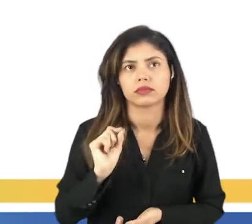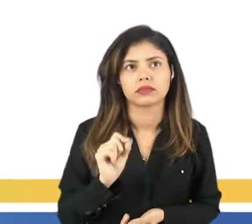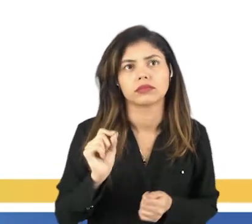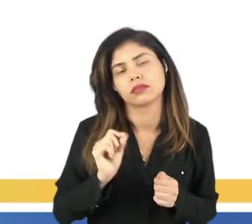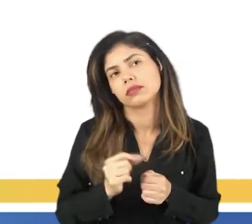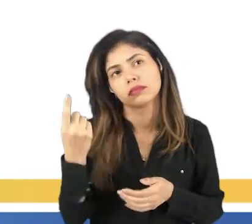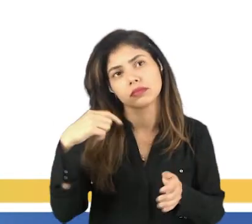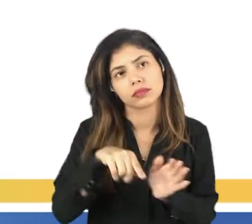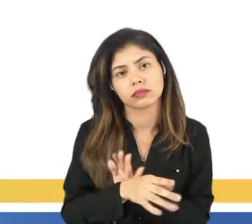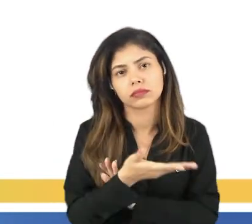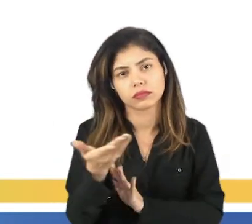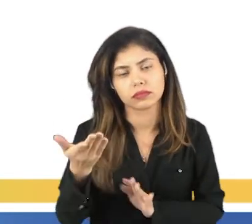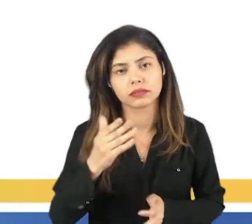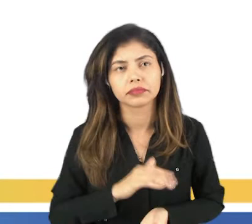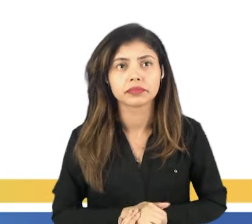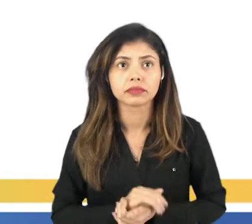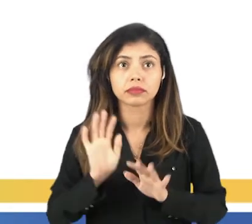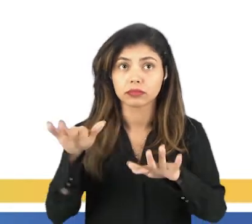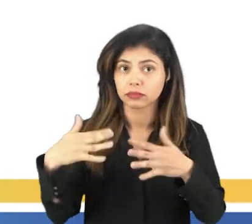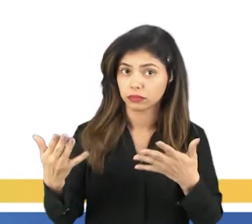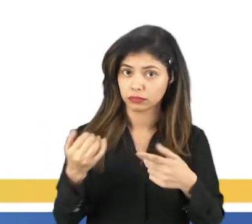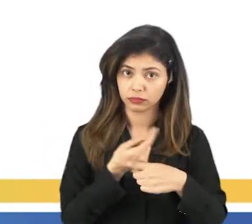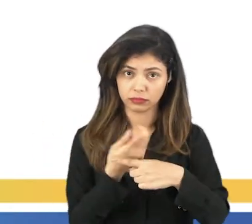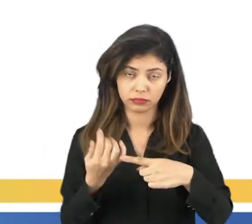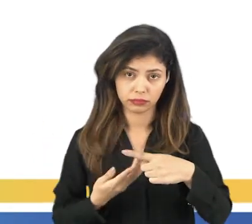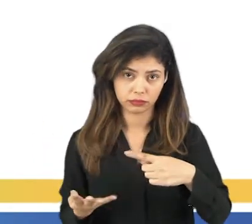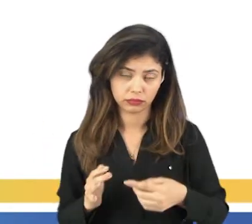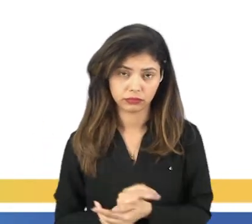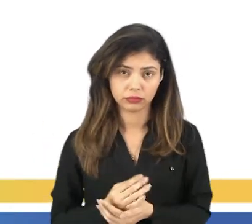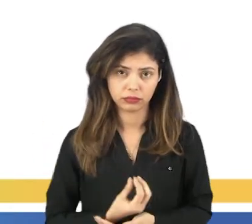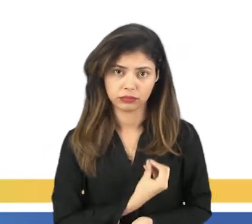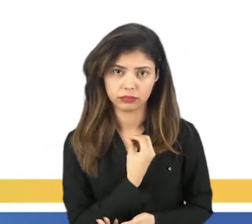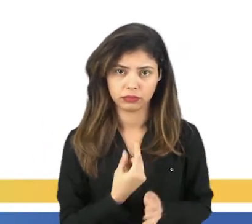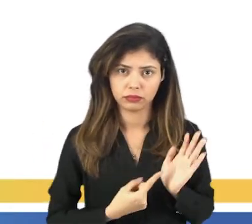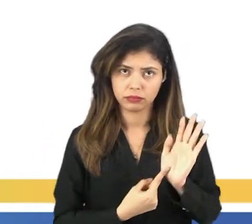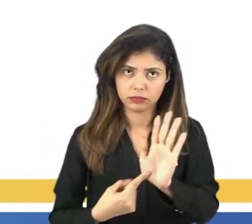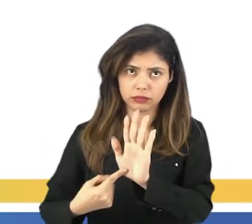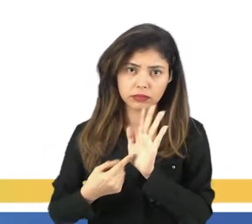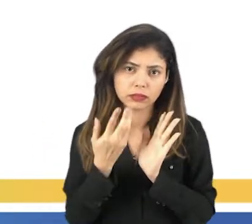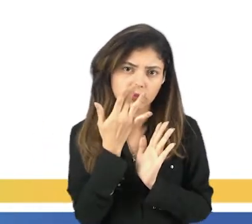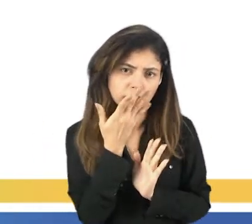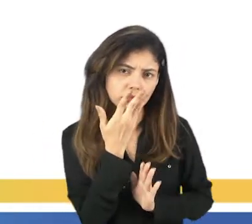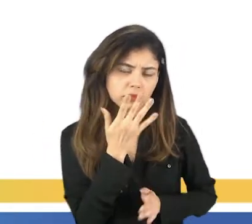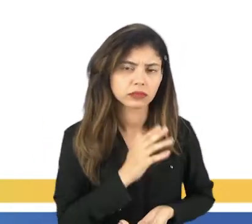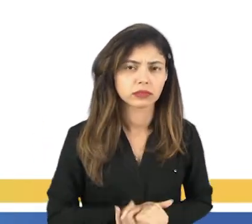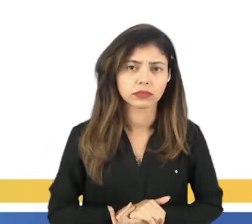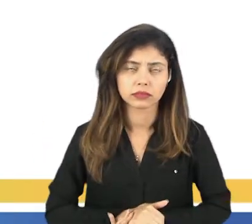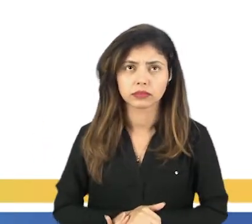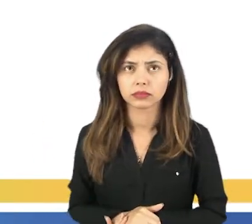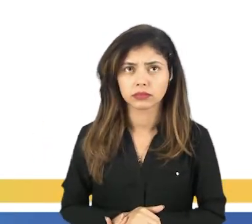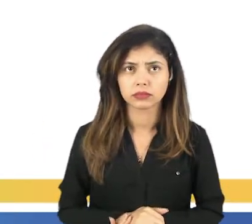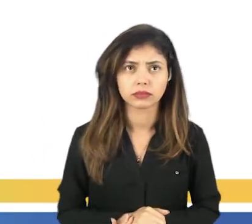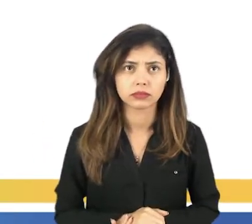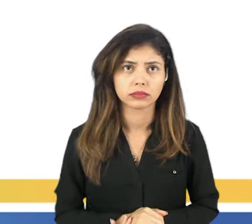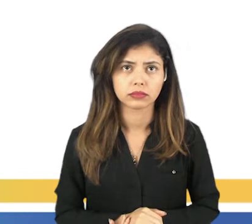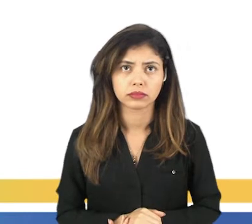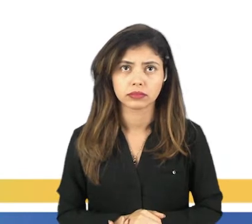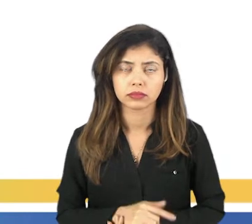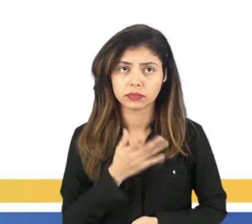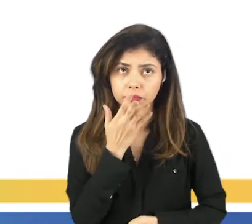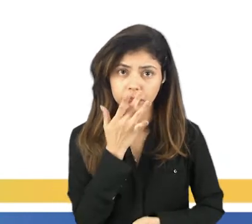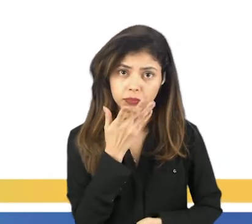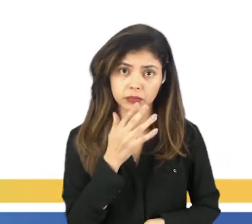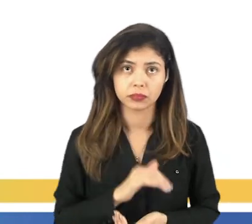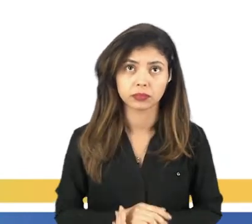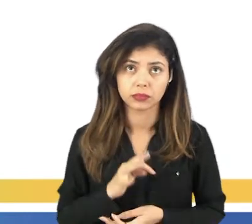sendo perguntado, né? Qual é a fração que representa a parte colorida, certinho? Então, a parte